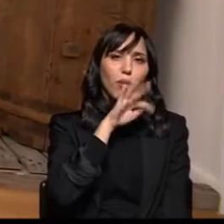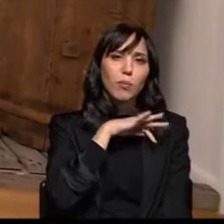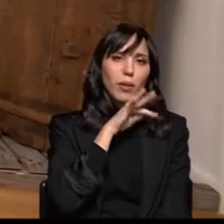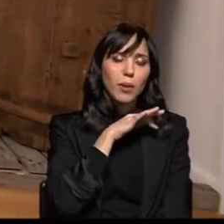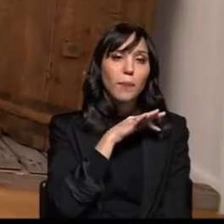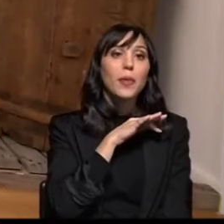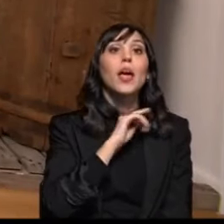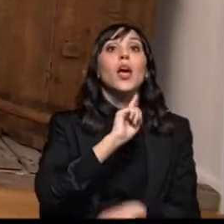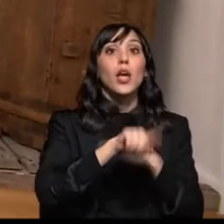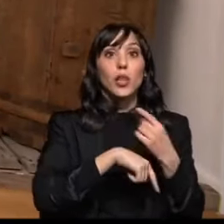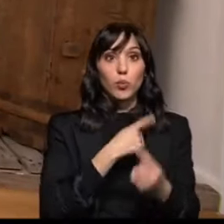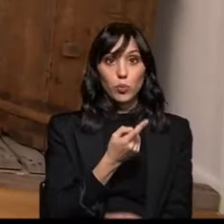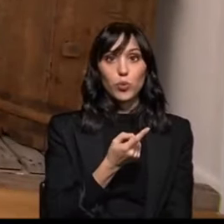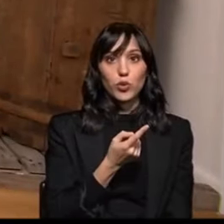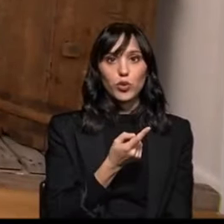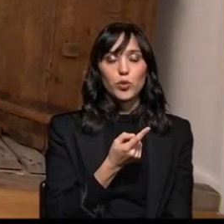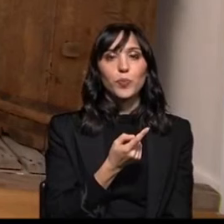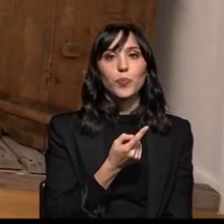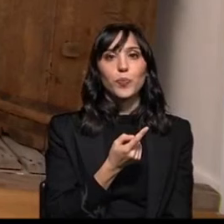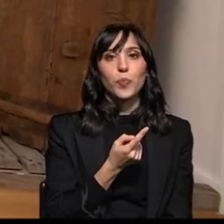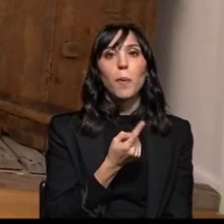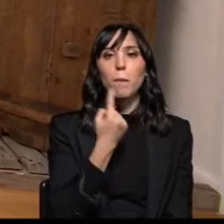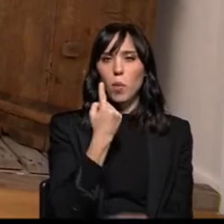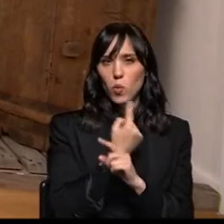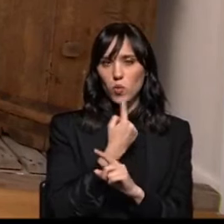outra coisa que eu tinha, marca deste mundo.